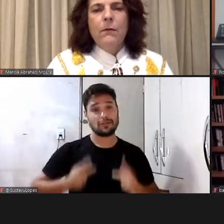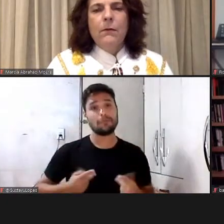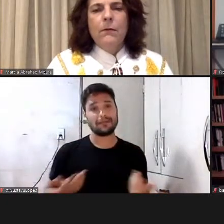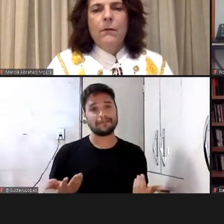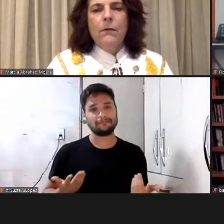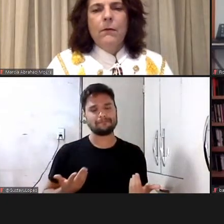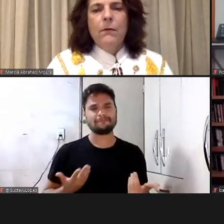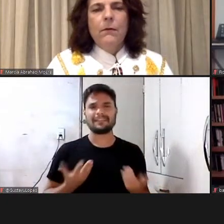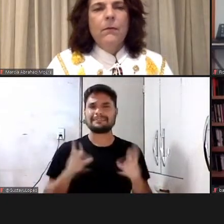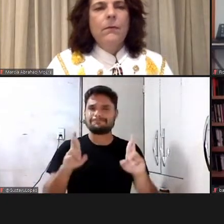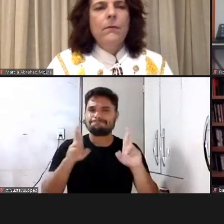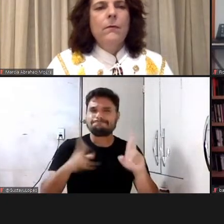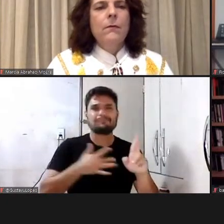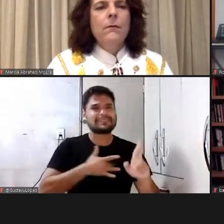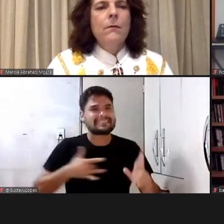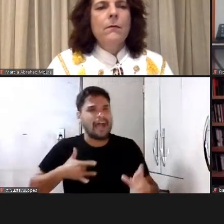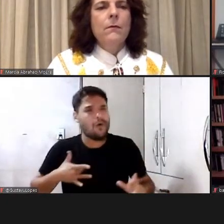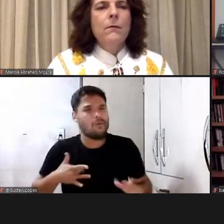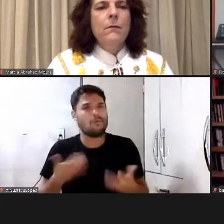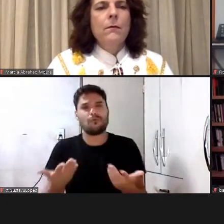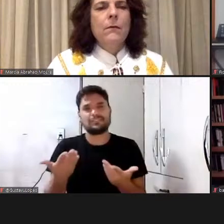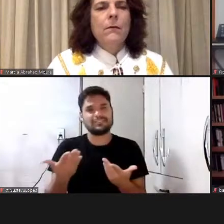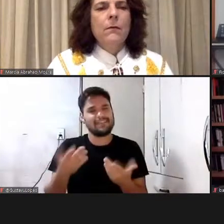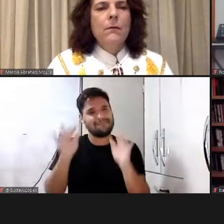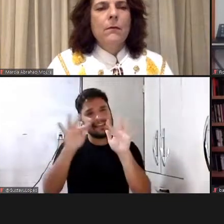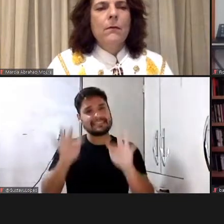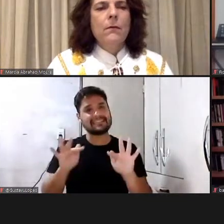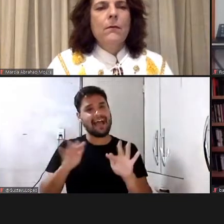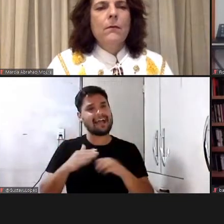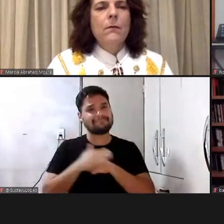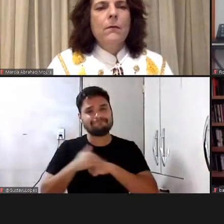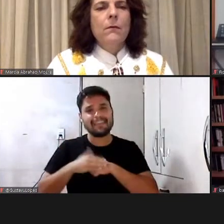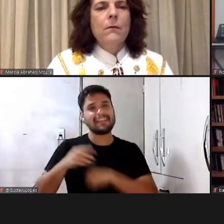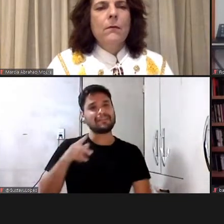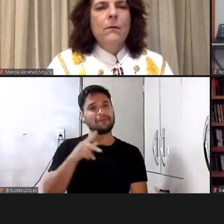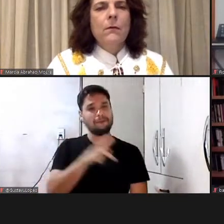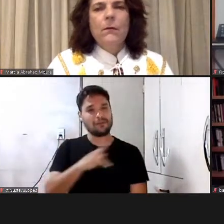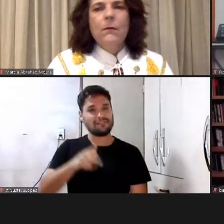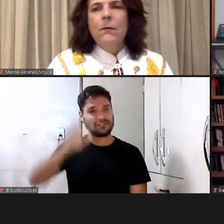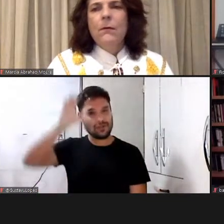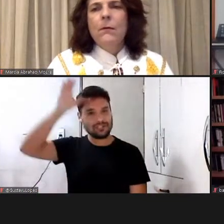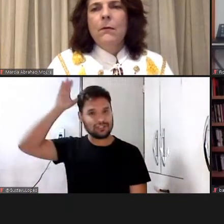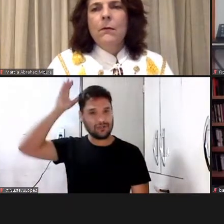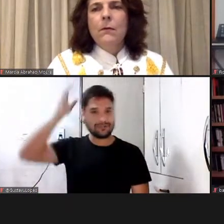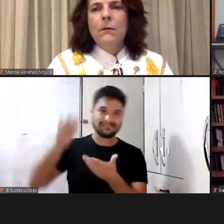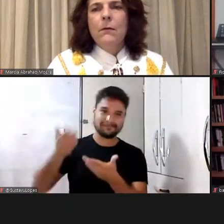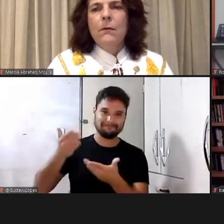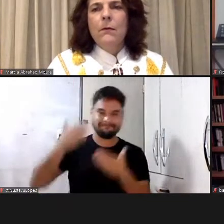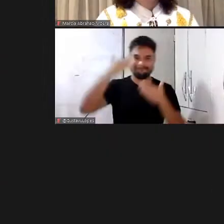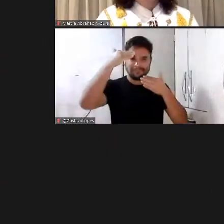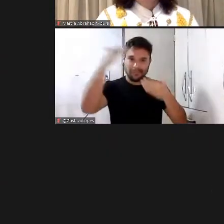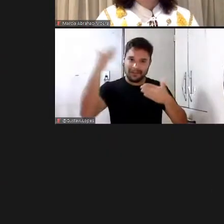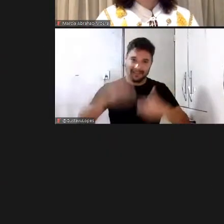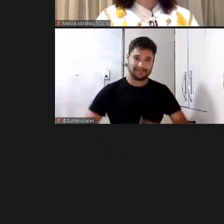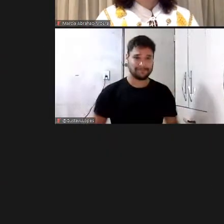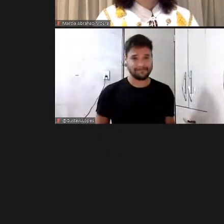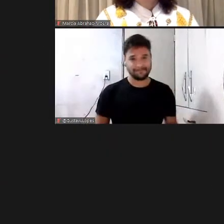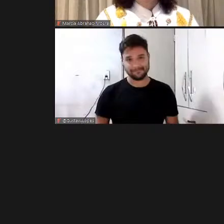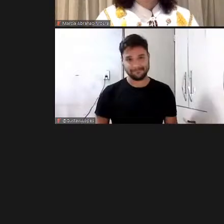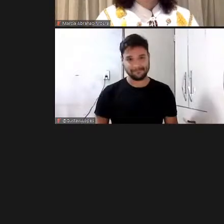saúde, muitas felicidades, querido professor Noam Chomsky. Muito obrigada.